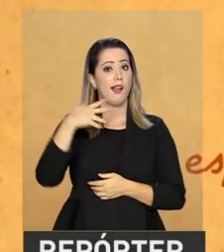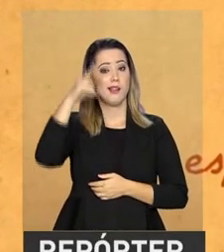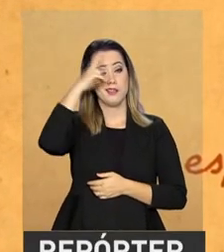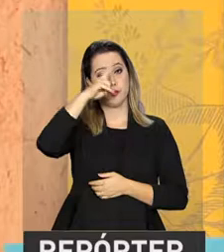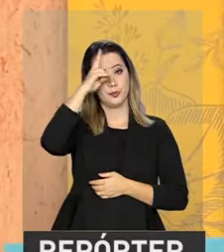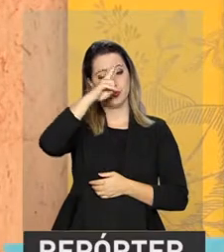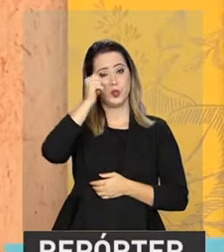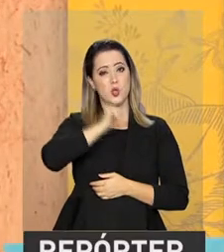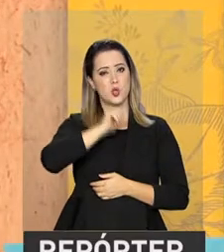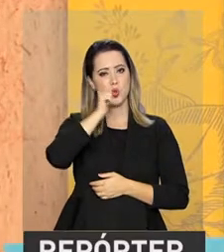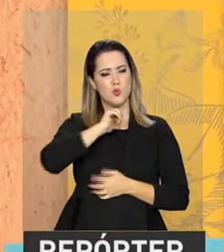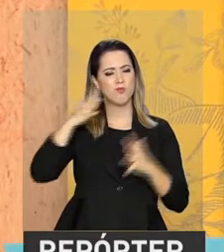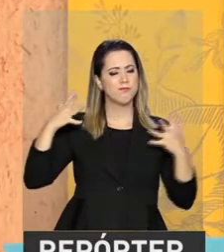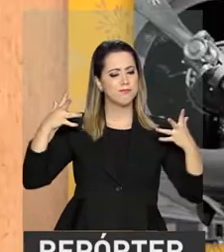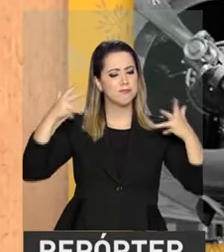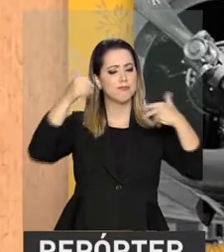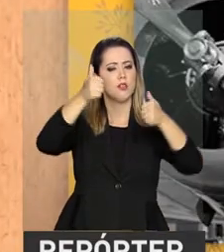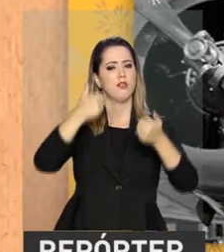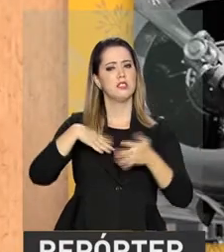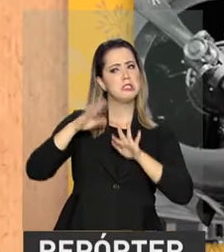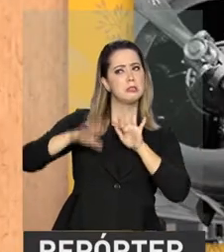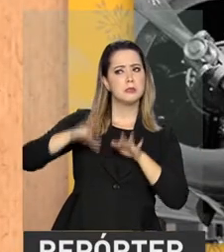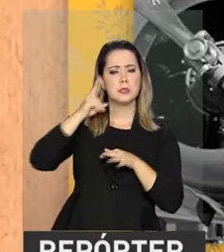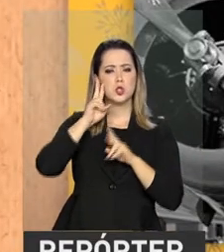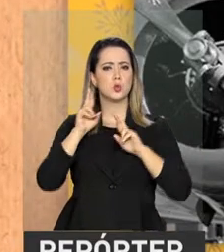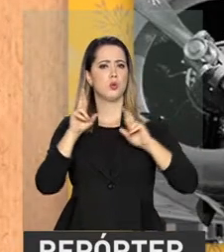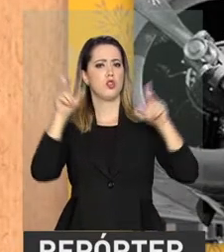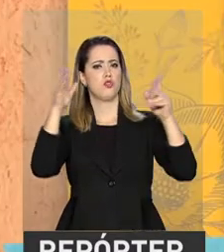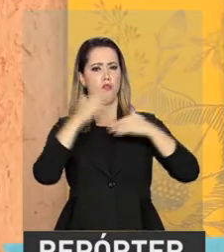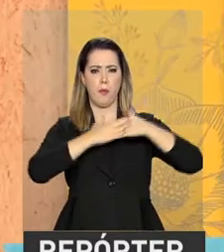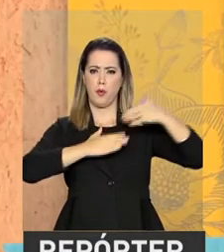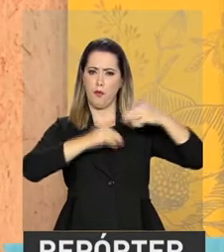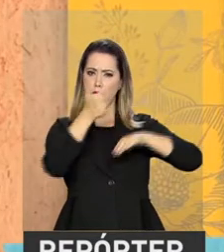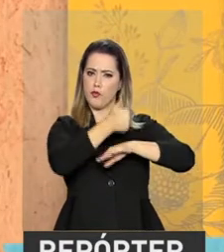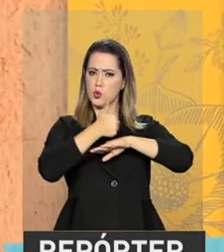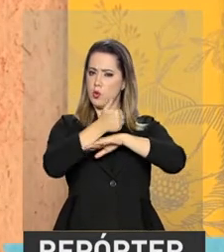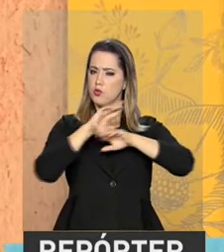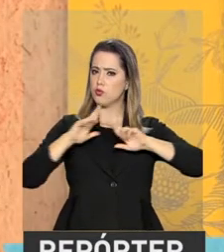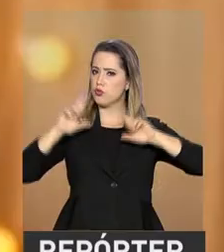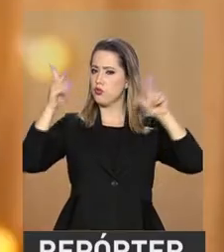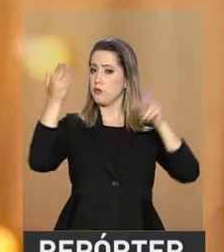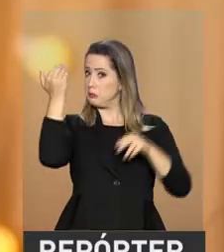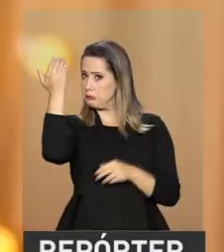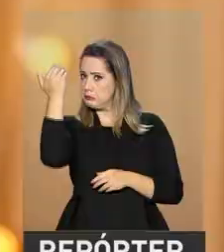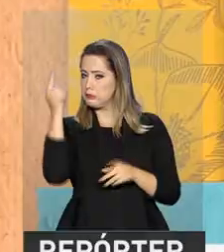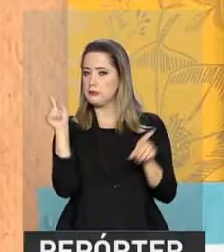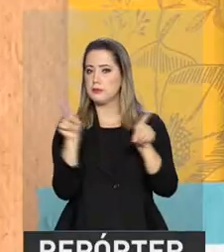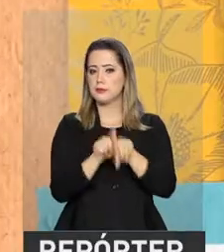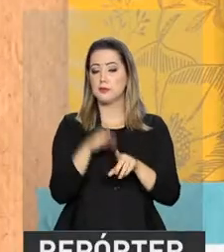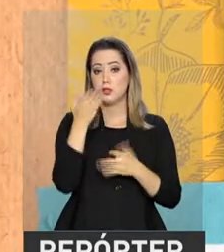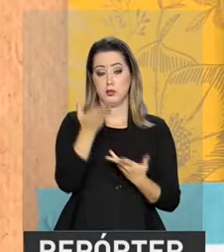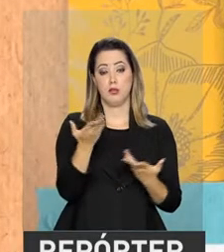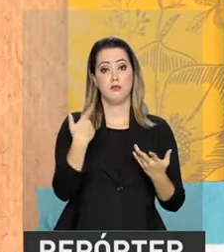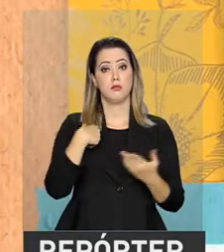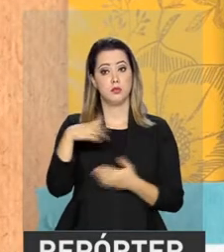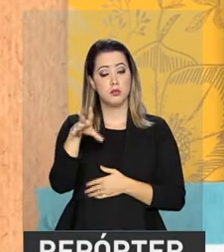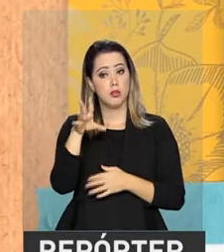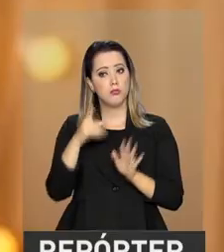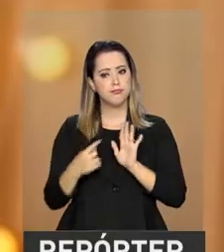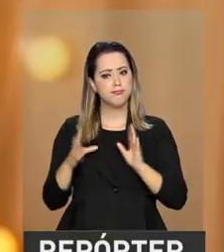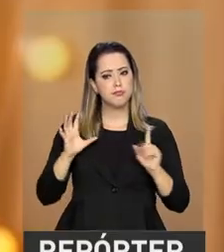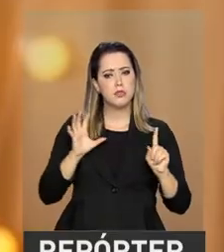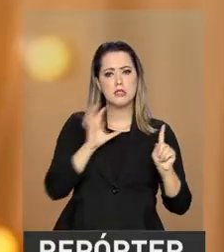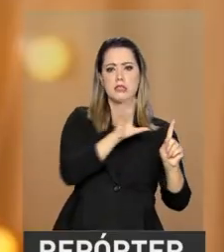algumas com carreiras pouco comuns para a época em que viveram como aviadora americana amélia e hardt e assim inspirar e